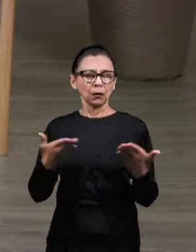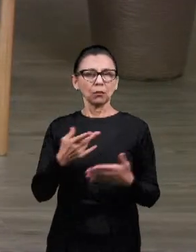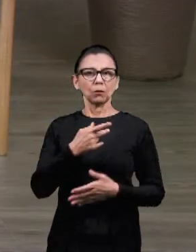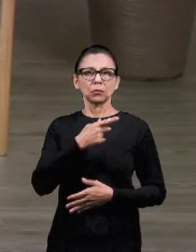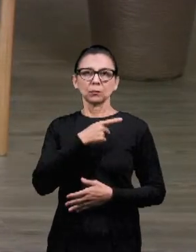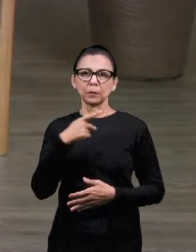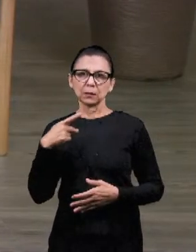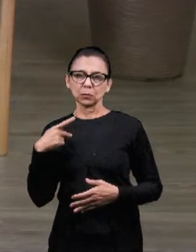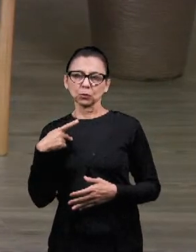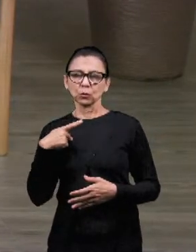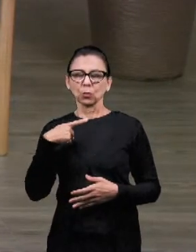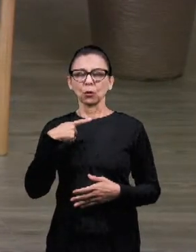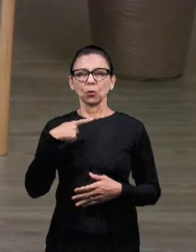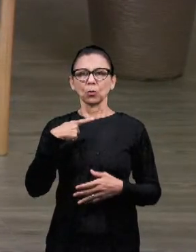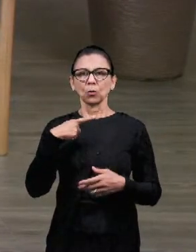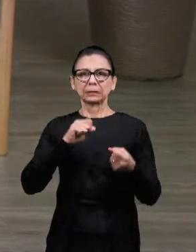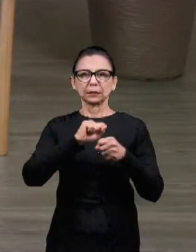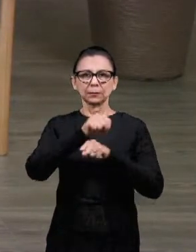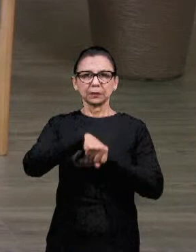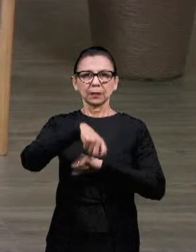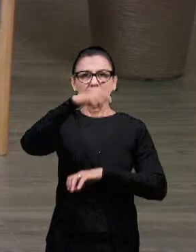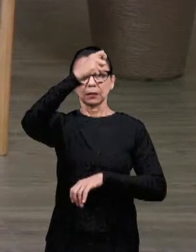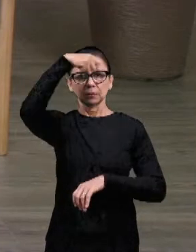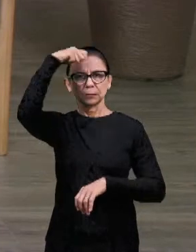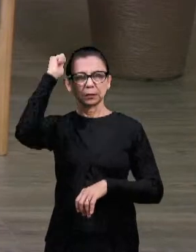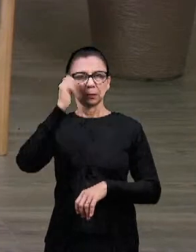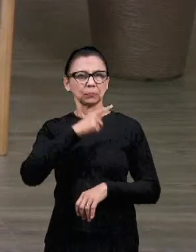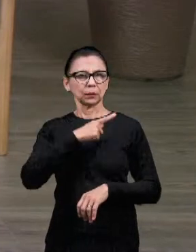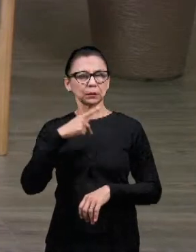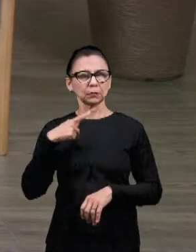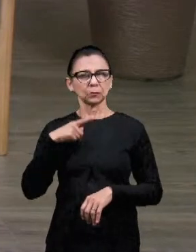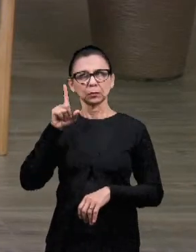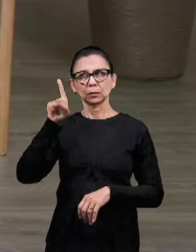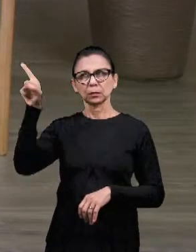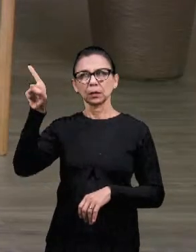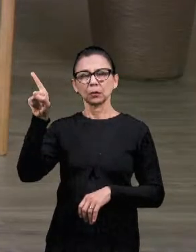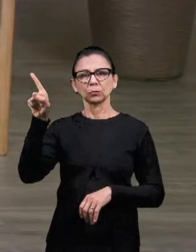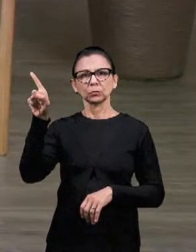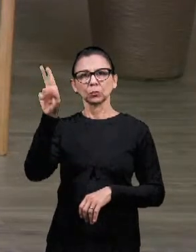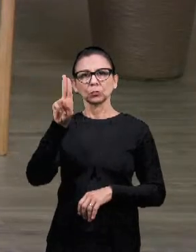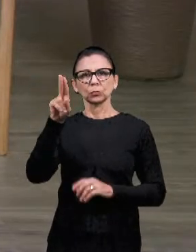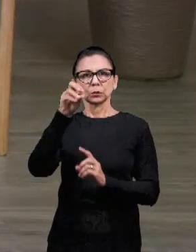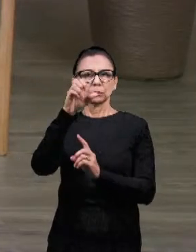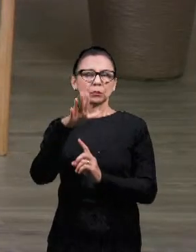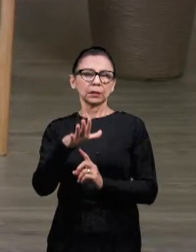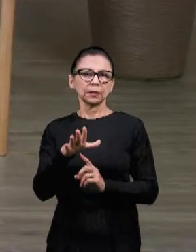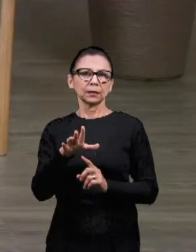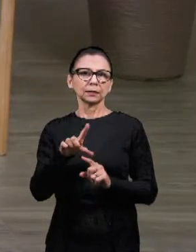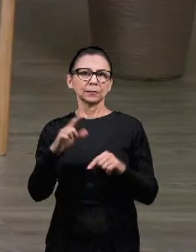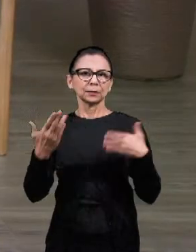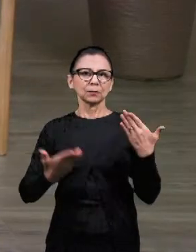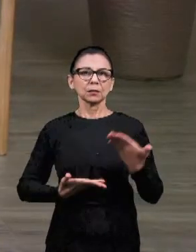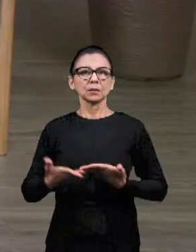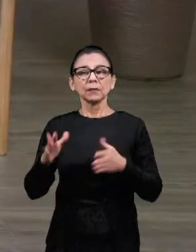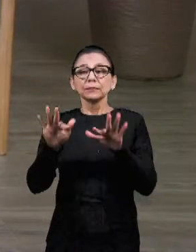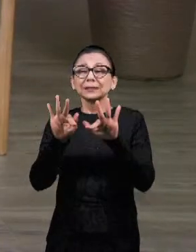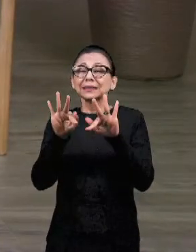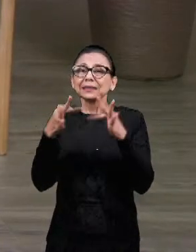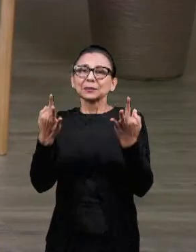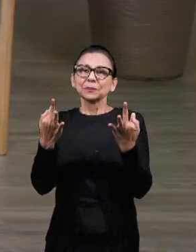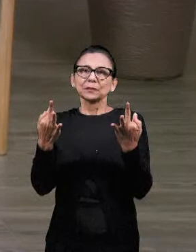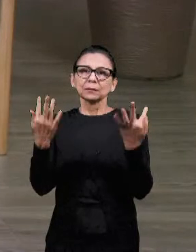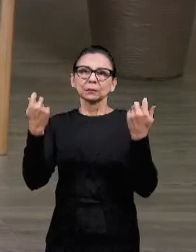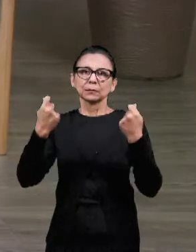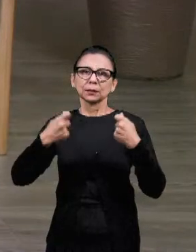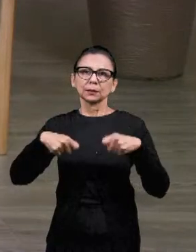usado no exterior, usado com graça, como o senhor usa, mas um servo simples, que necessita das mesmas